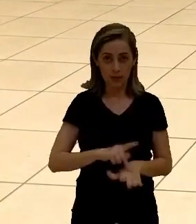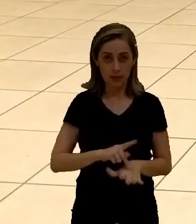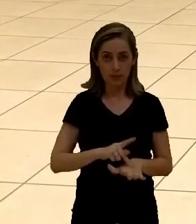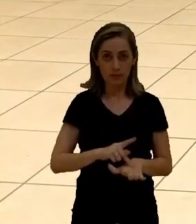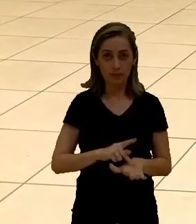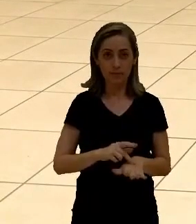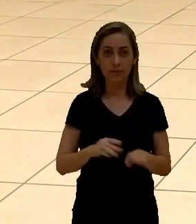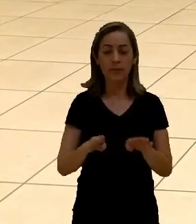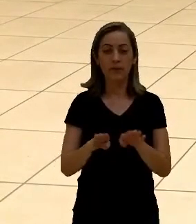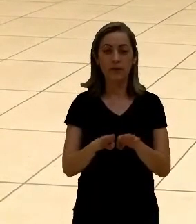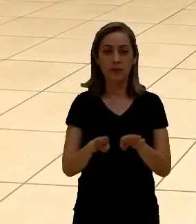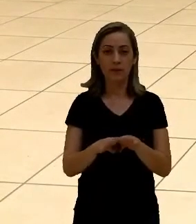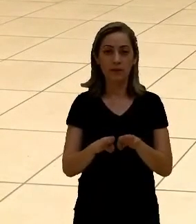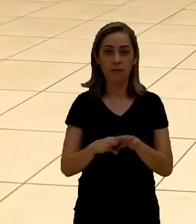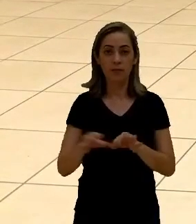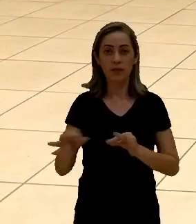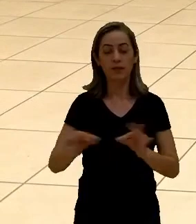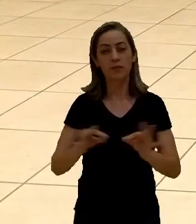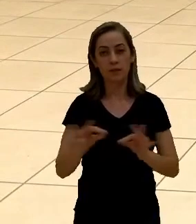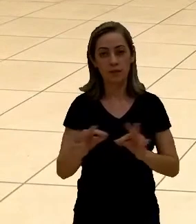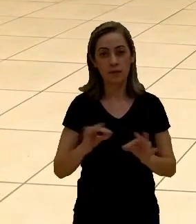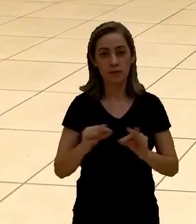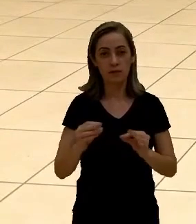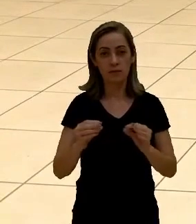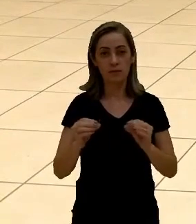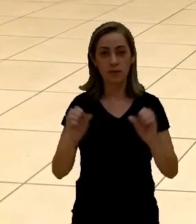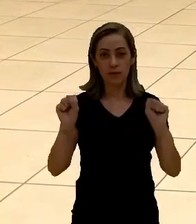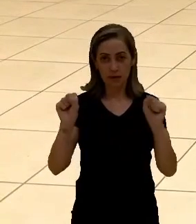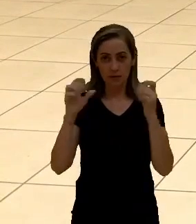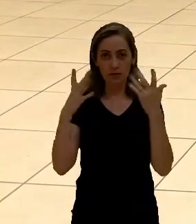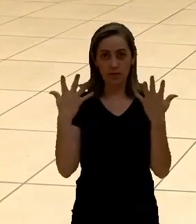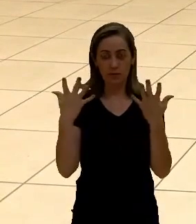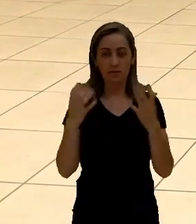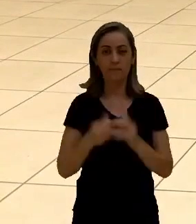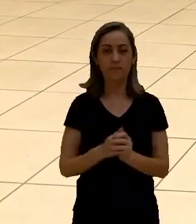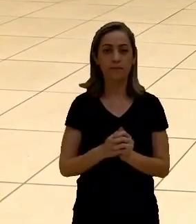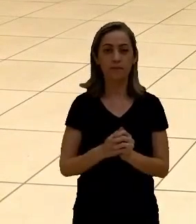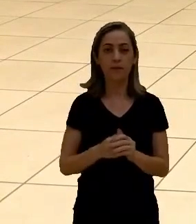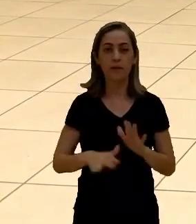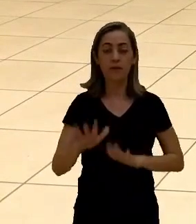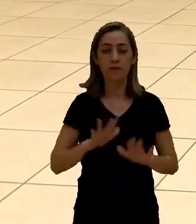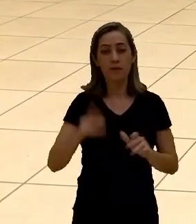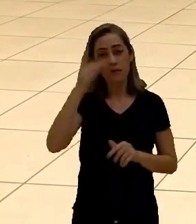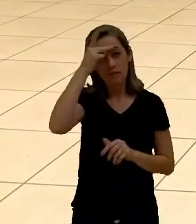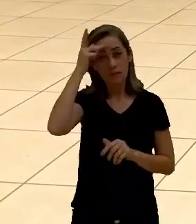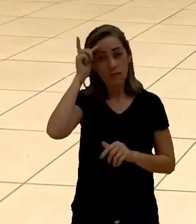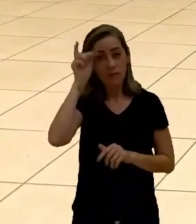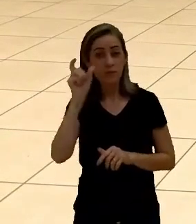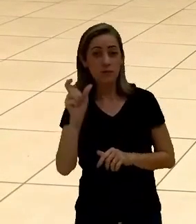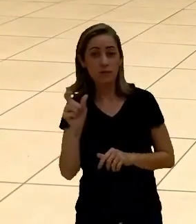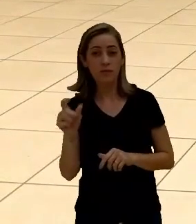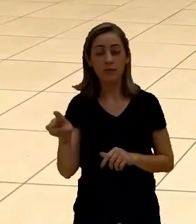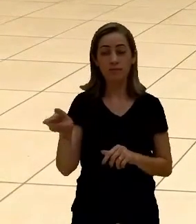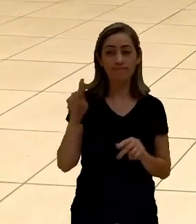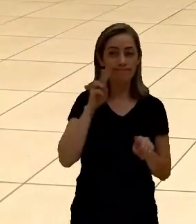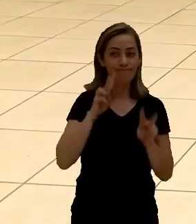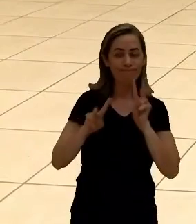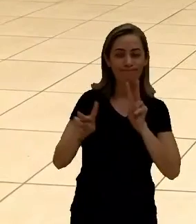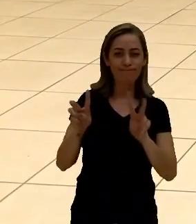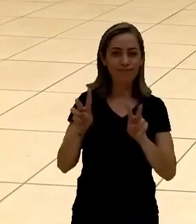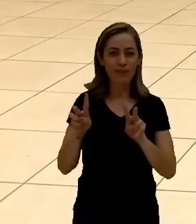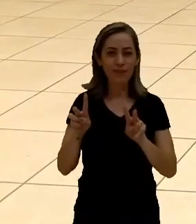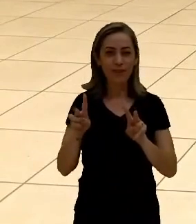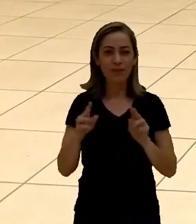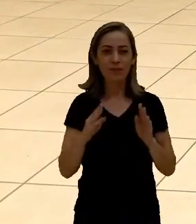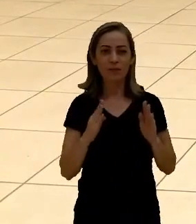também na preparação das celebrações então às vezes as pessoas nos vem lá bonitinho do lado do bispo e acha que a